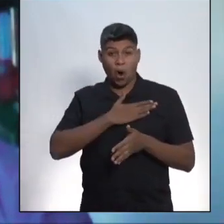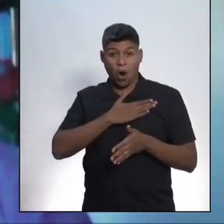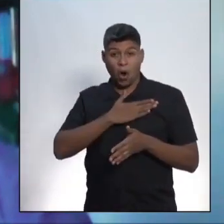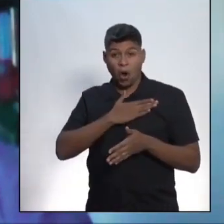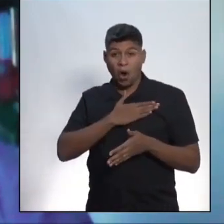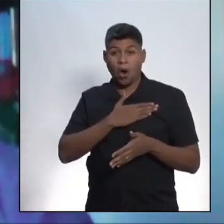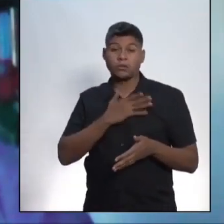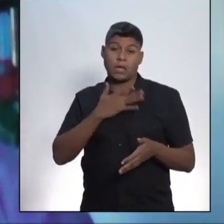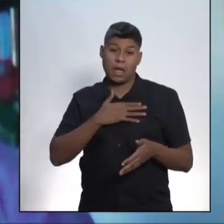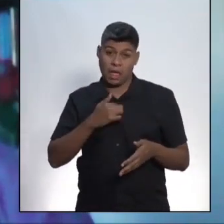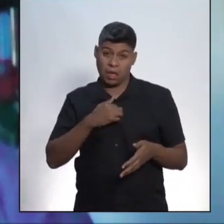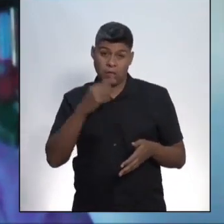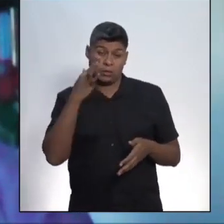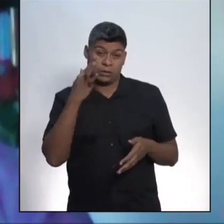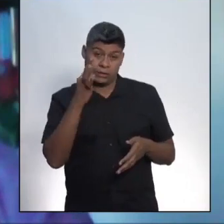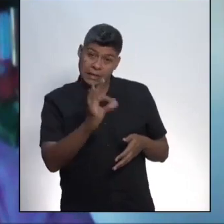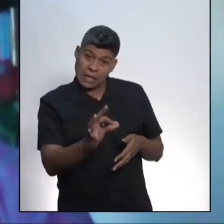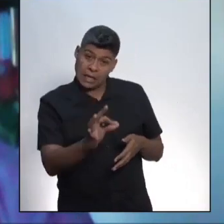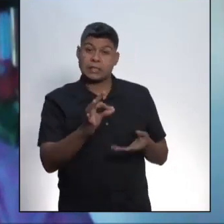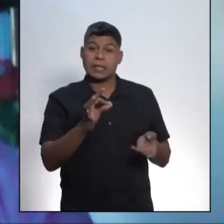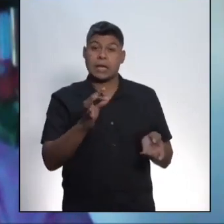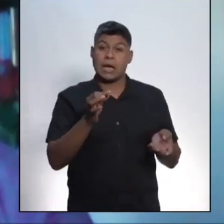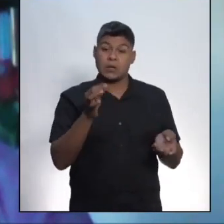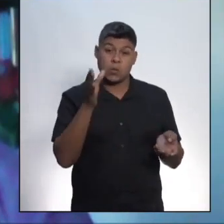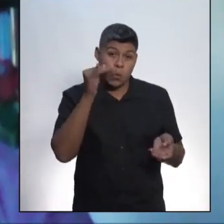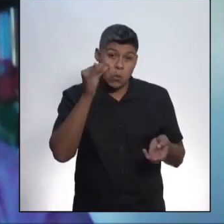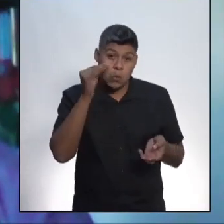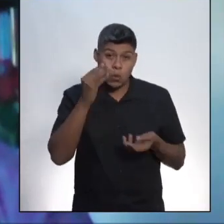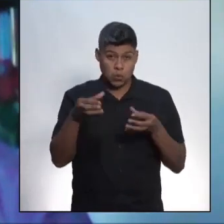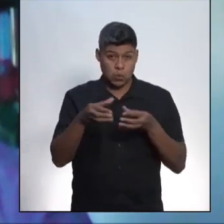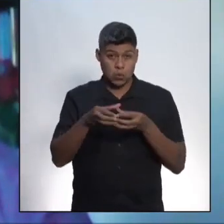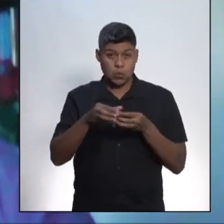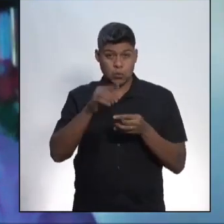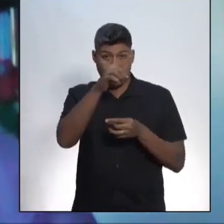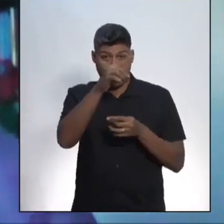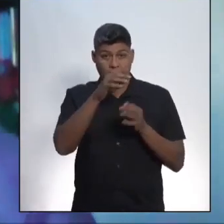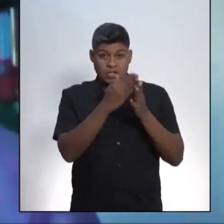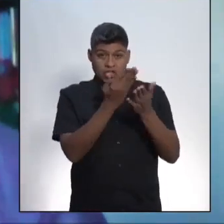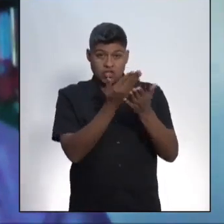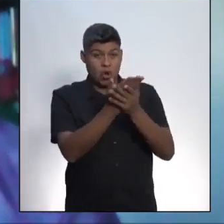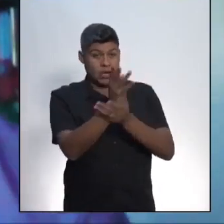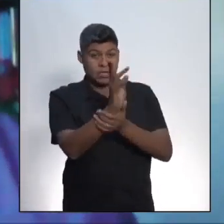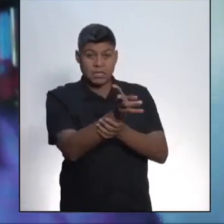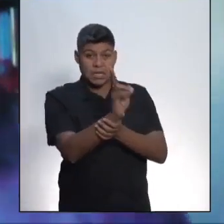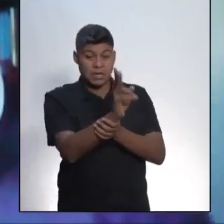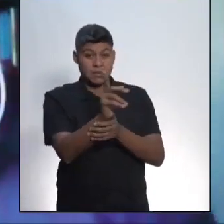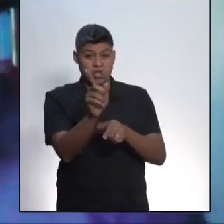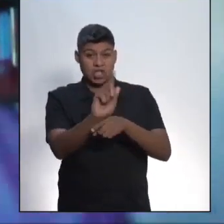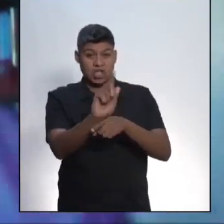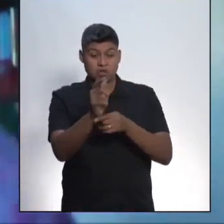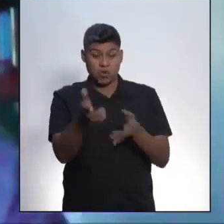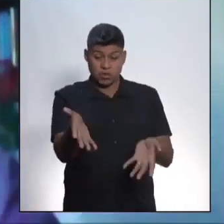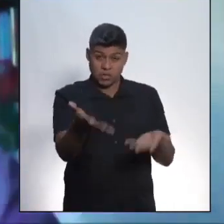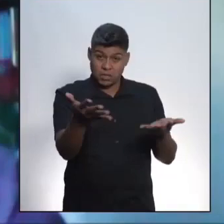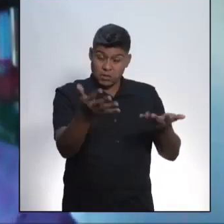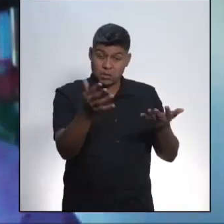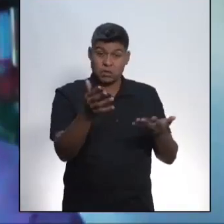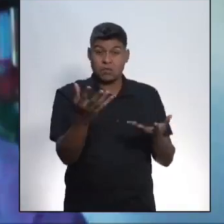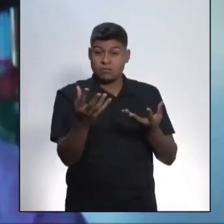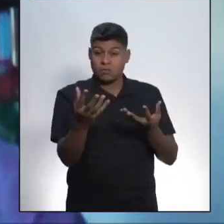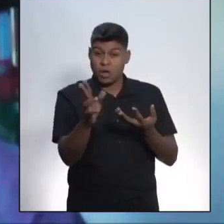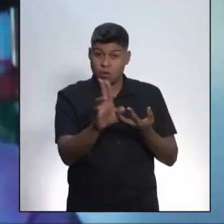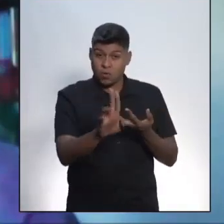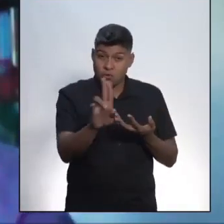sou interessado, eu sou curioso, e a nossa equipe lá na escola, os gestores sempre incentivaram muito o